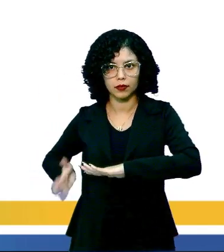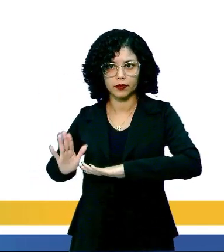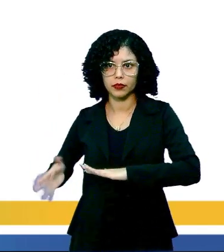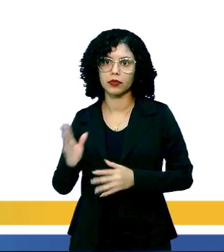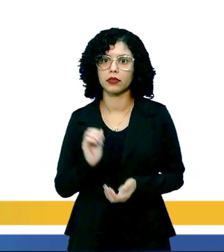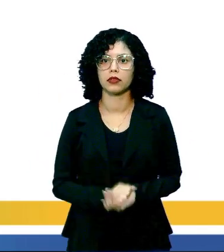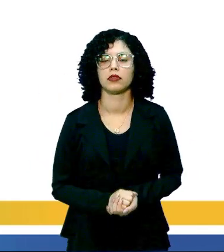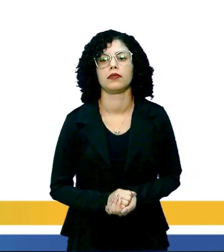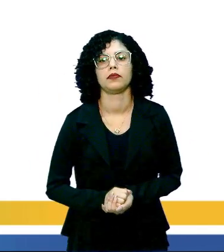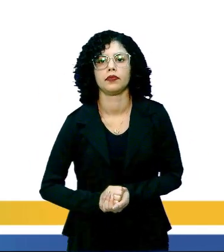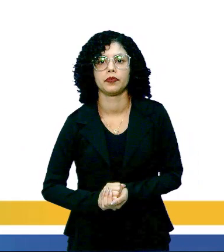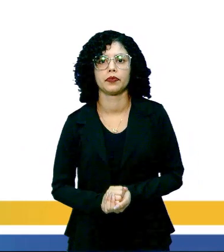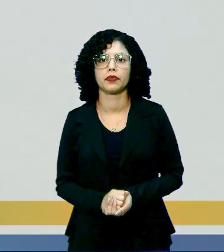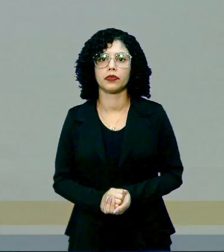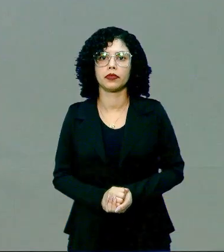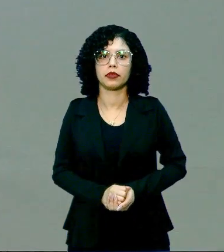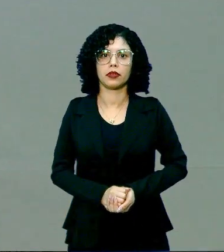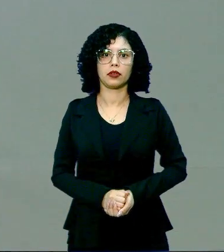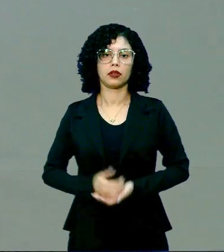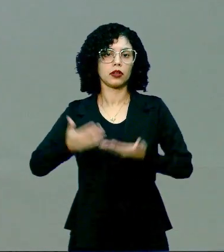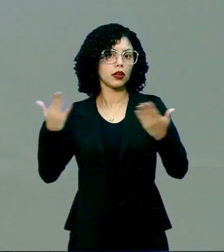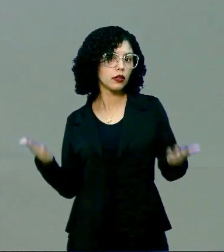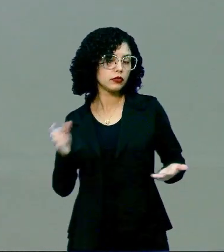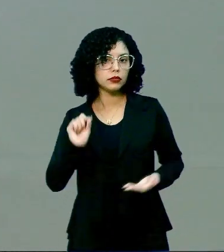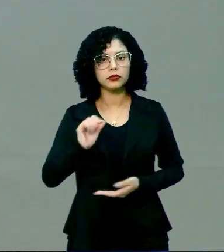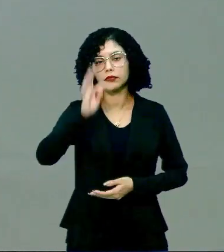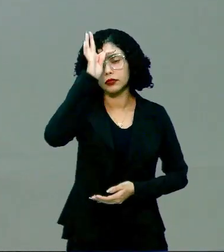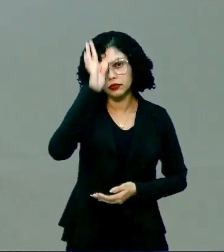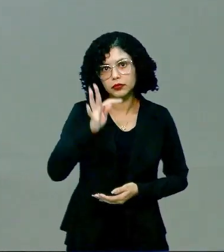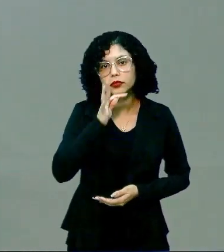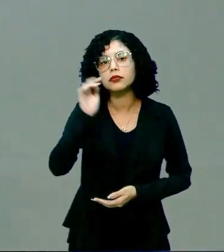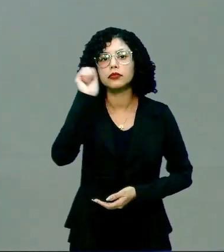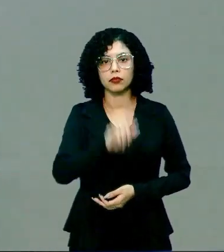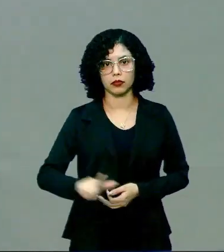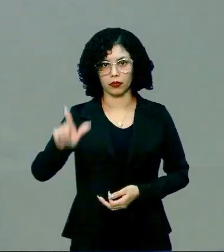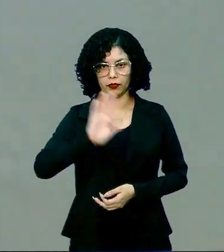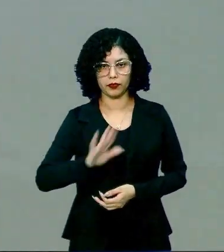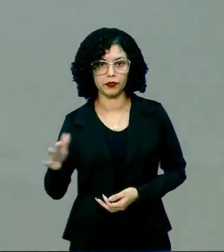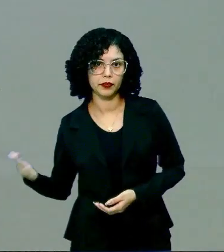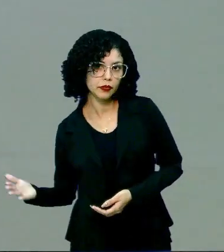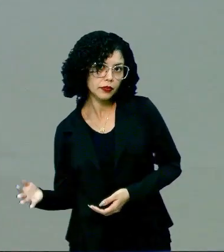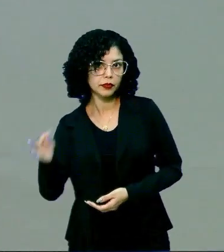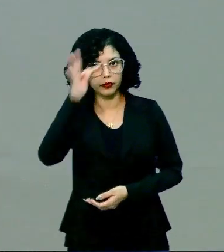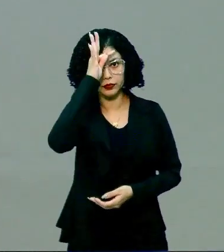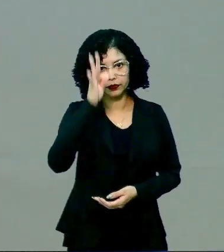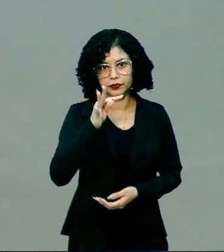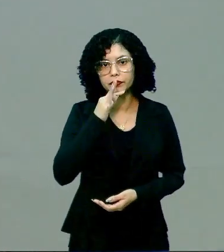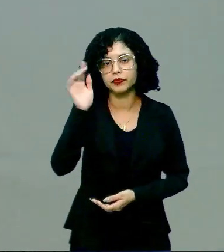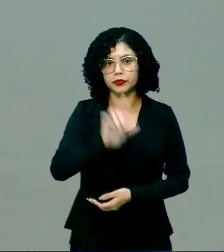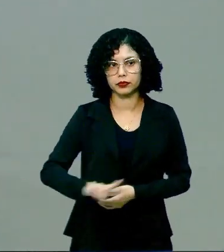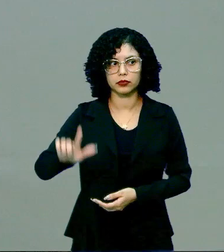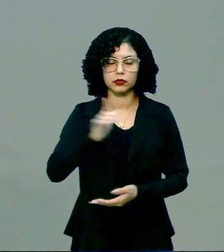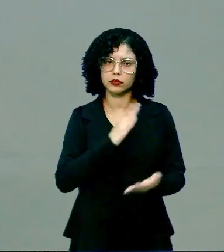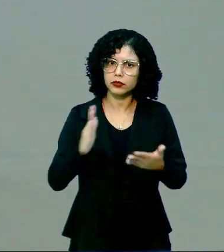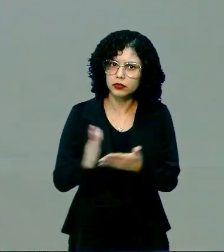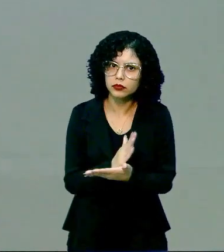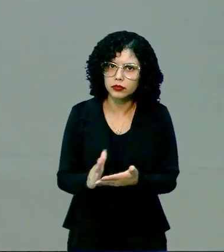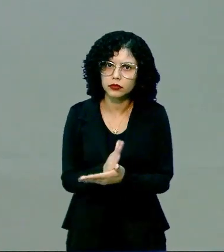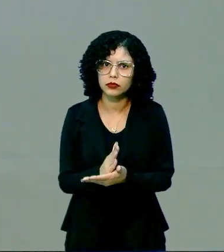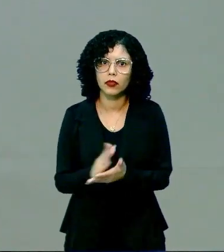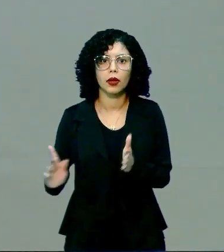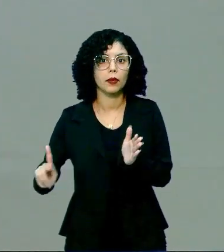pelo olhar contemporâneo. Gente, o que é tradição literária? Quando a gente fala de tradição literária, é